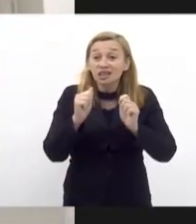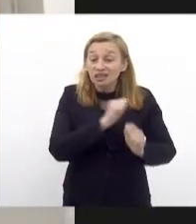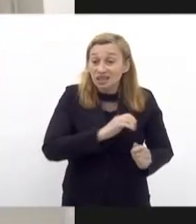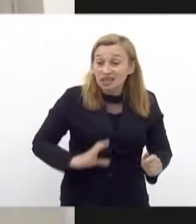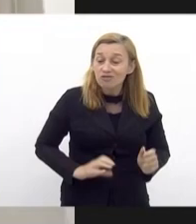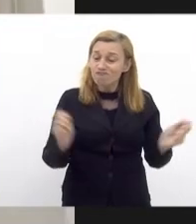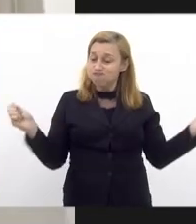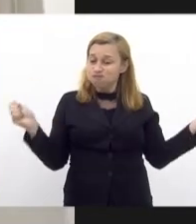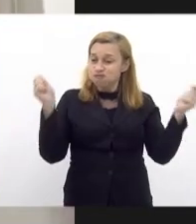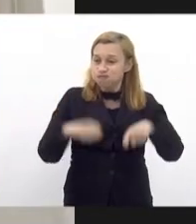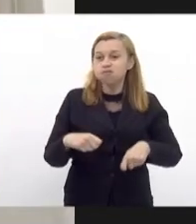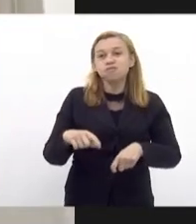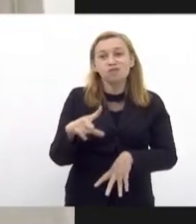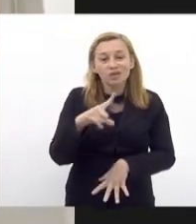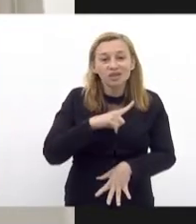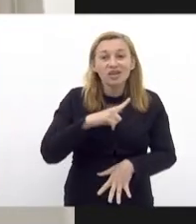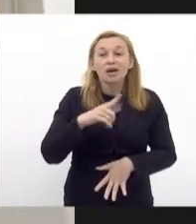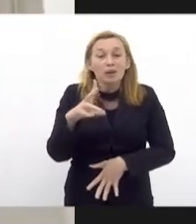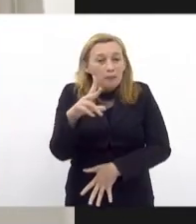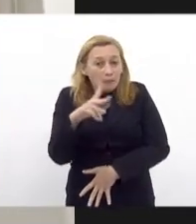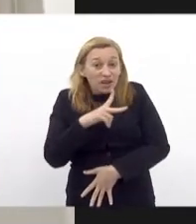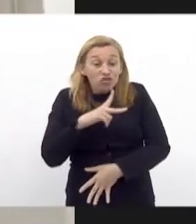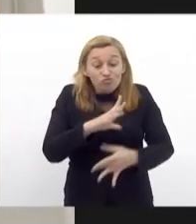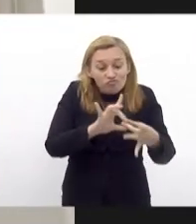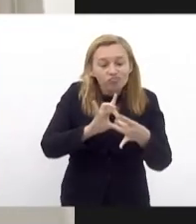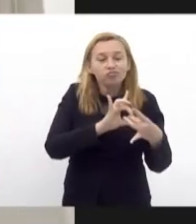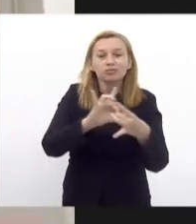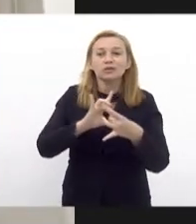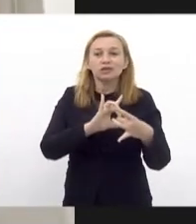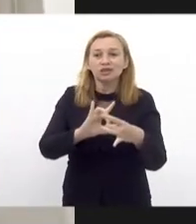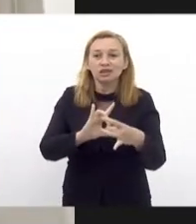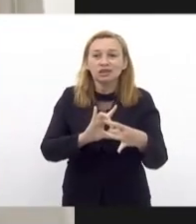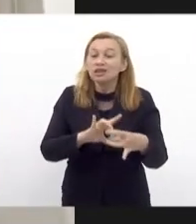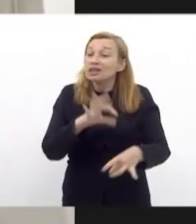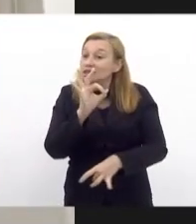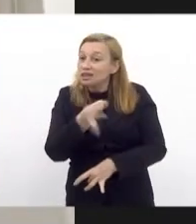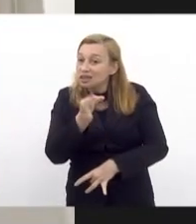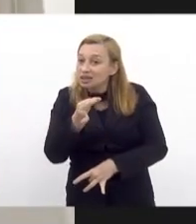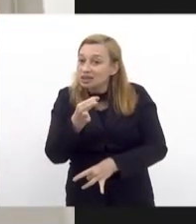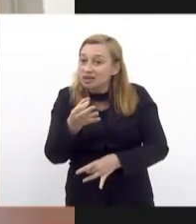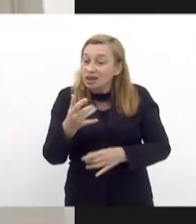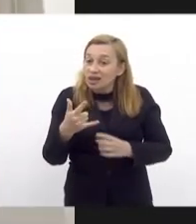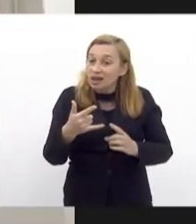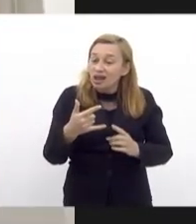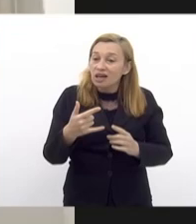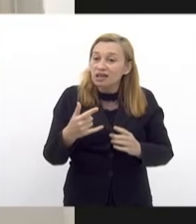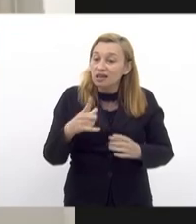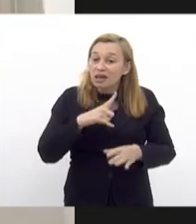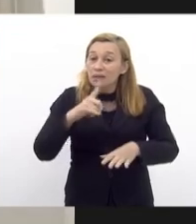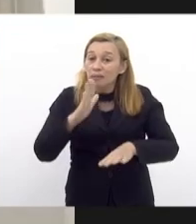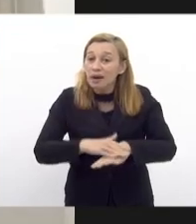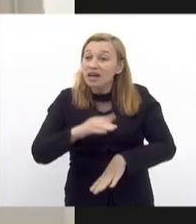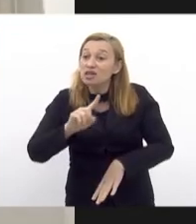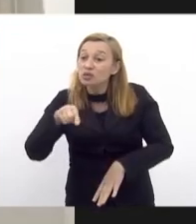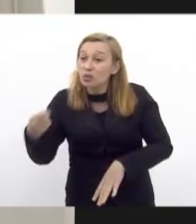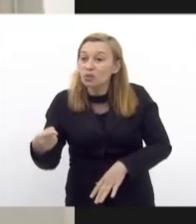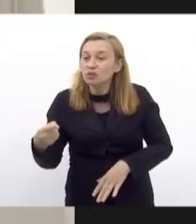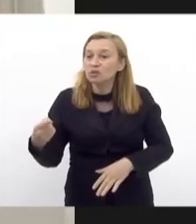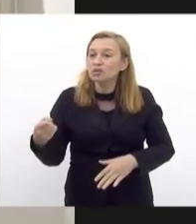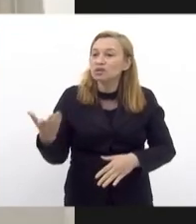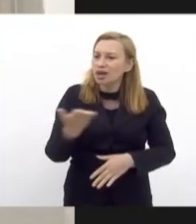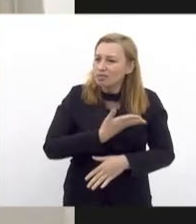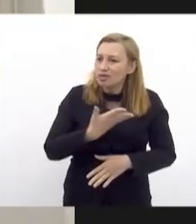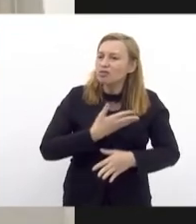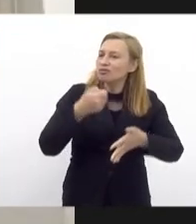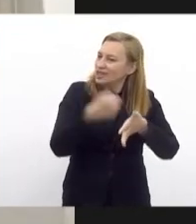muito competente, né, para articular essa união, ele, inclusive, consiga atrair mais outros parceiros nessa luta, porque